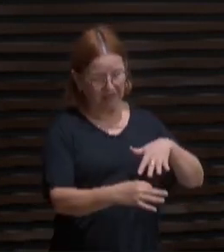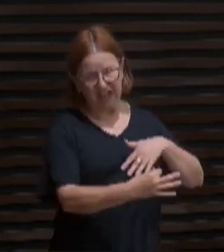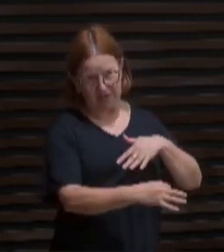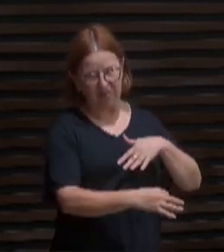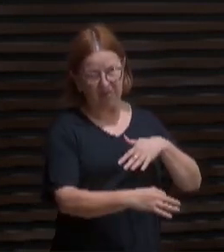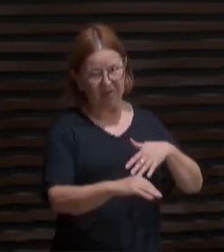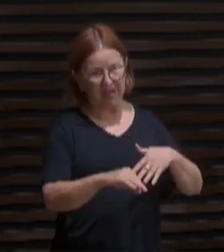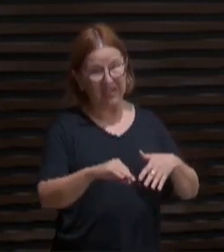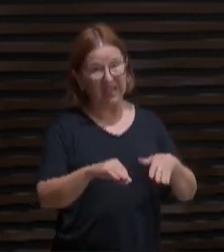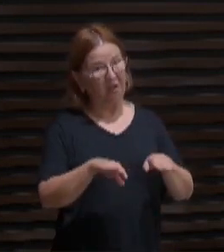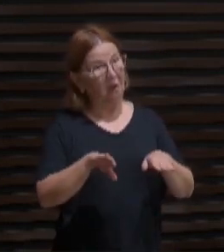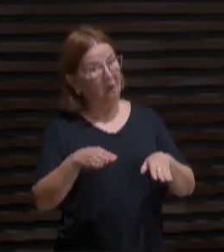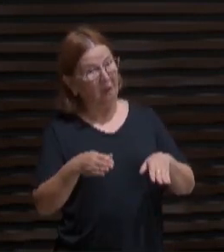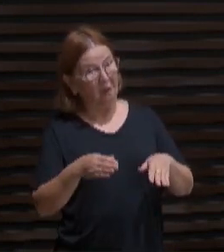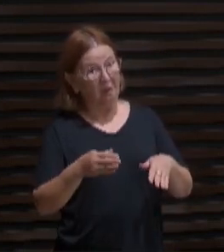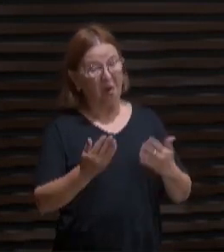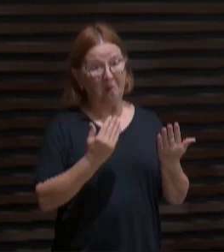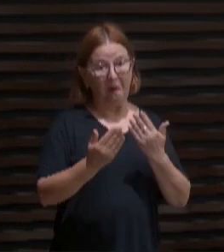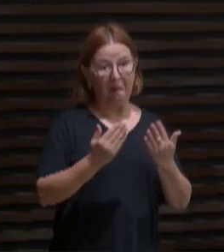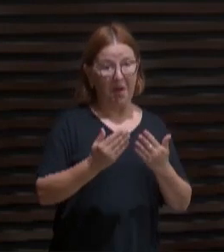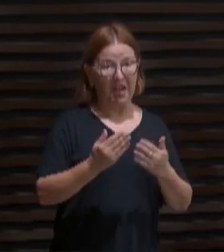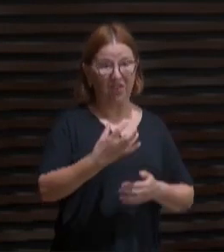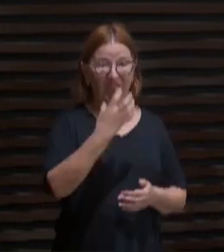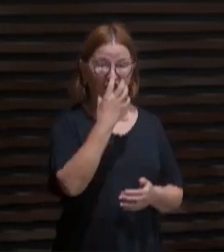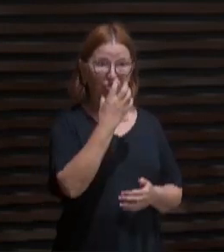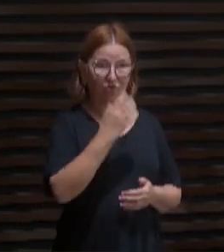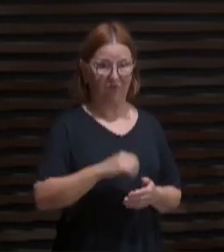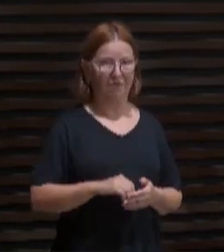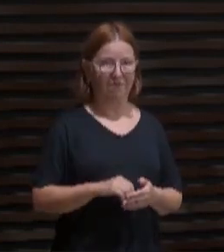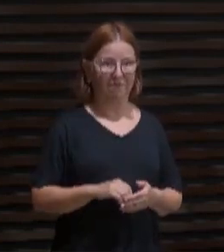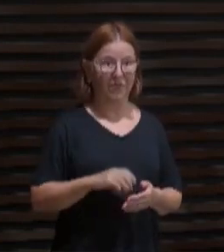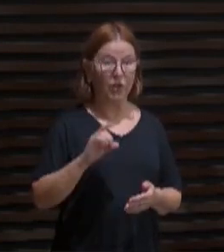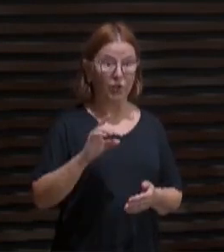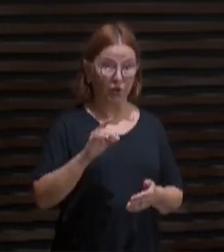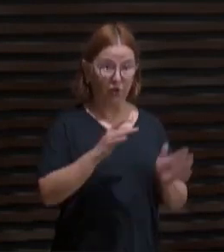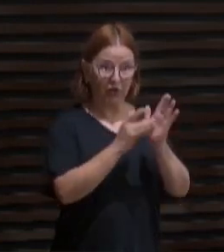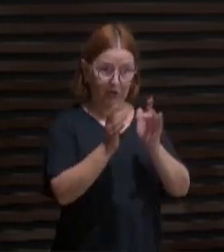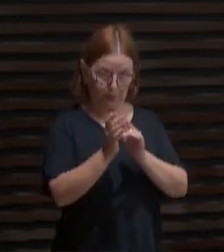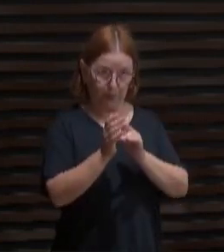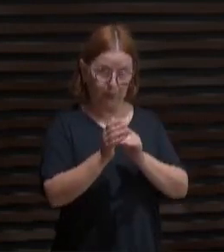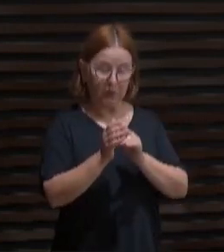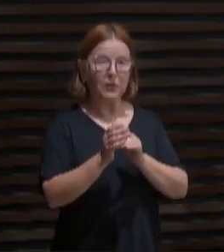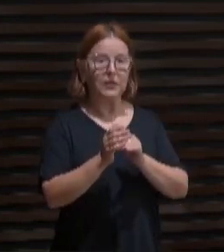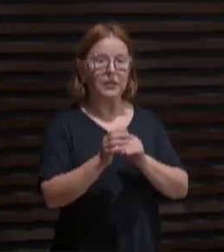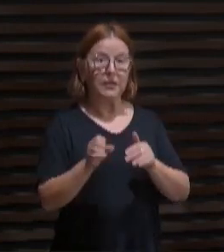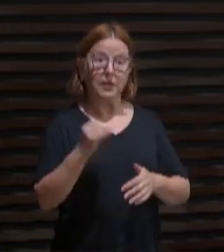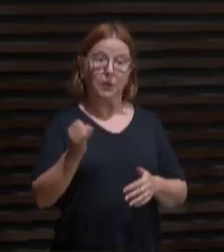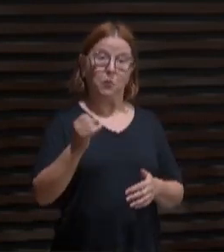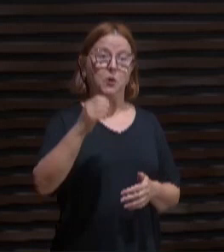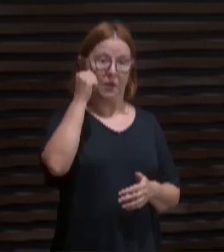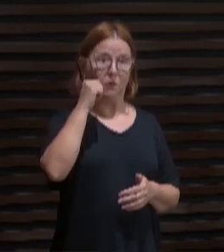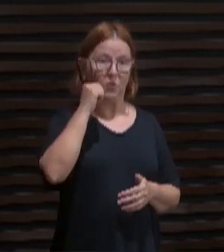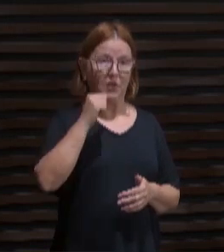e equidade à mulher. O feminismo não quer que as mulheres sejam iguais